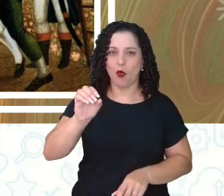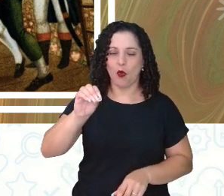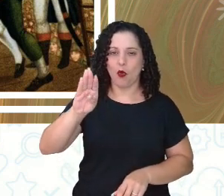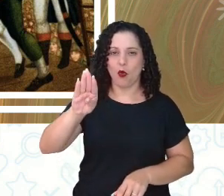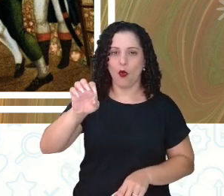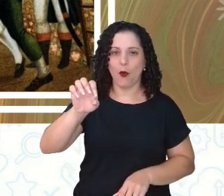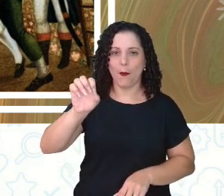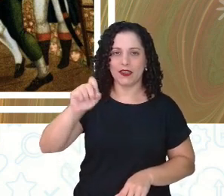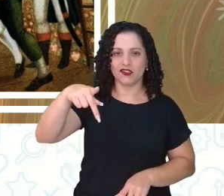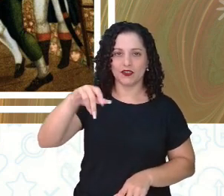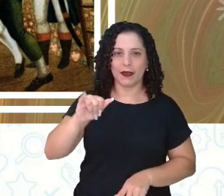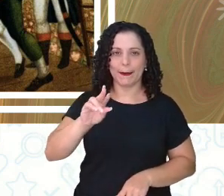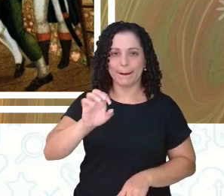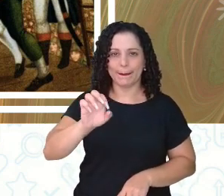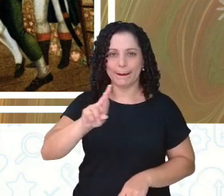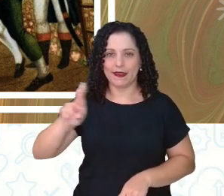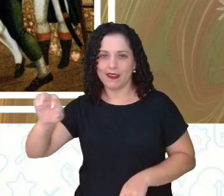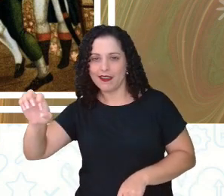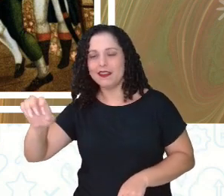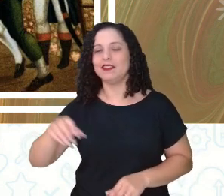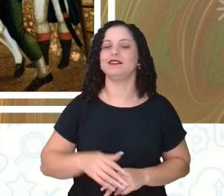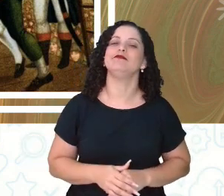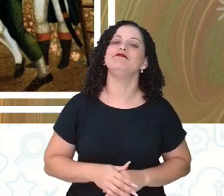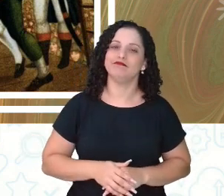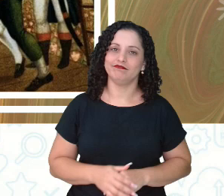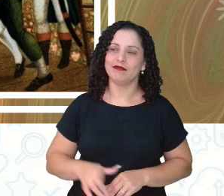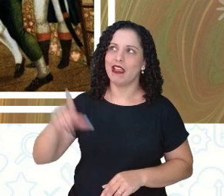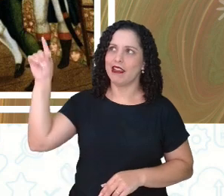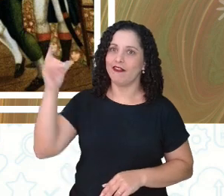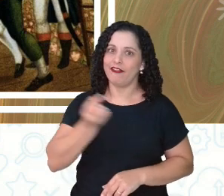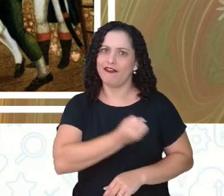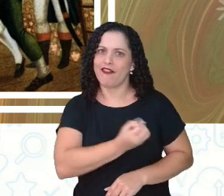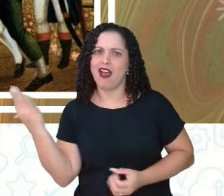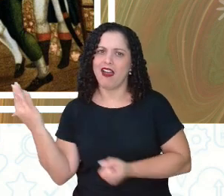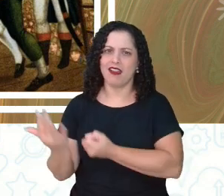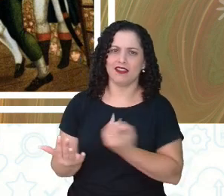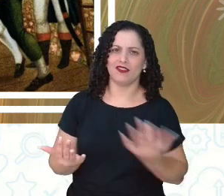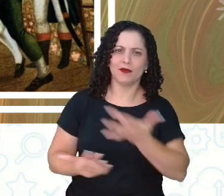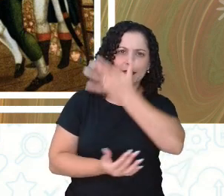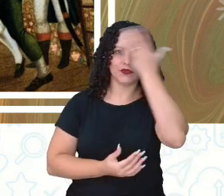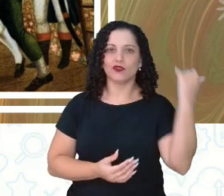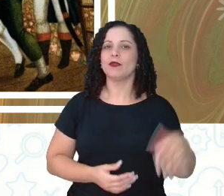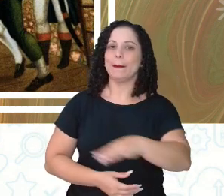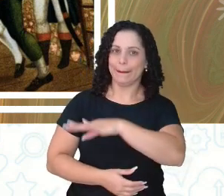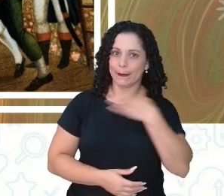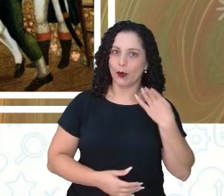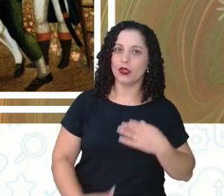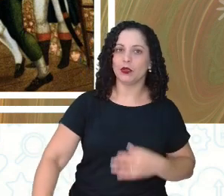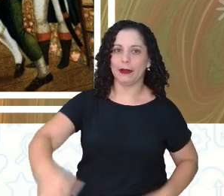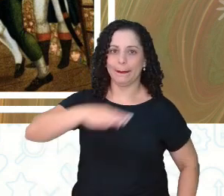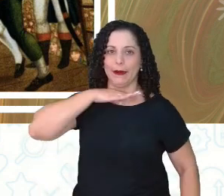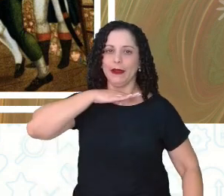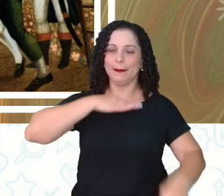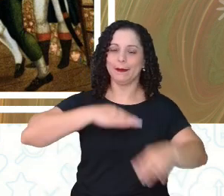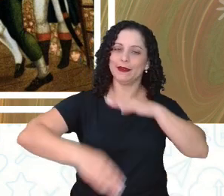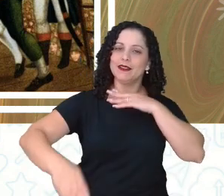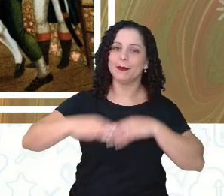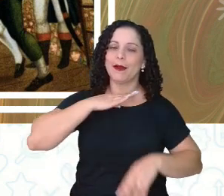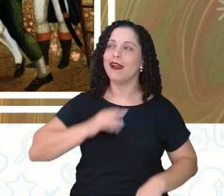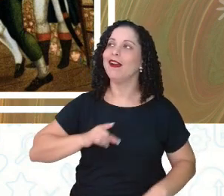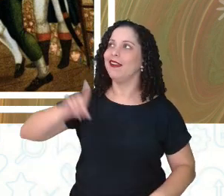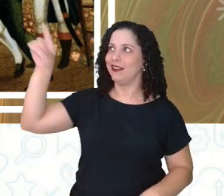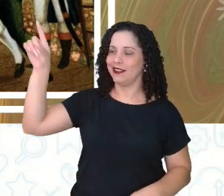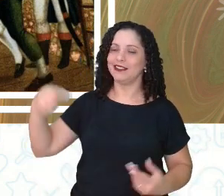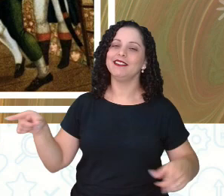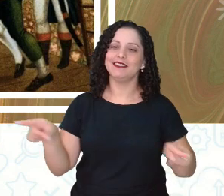na França naquele momento. Então, ele matou muitas pessoas na guilhotina, né, condenou muitas pessoas à guilhotina, e ele